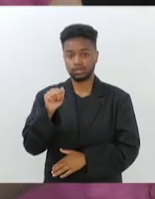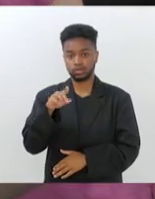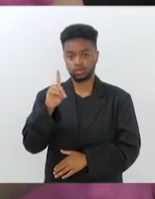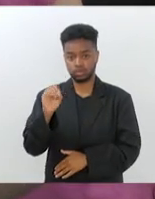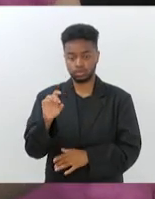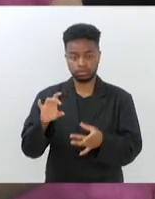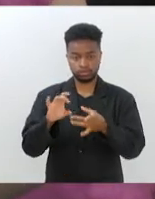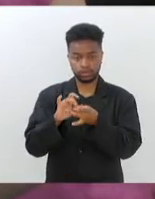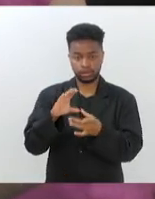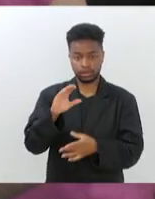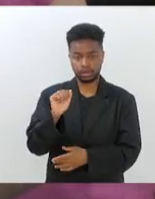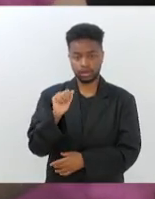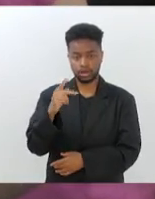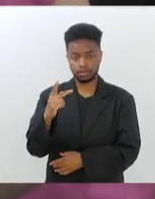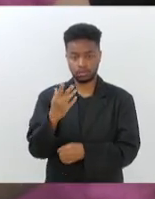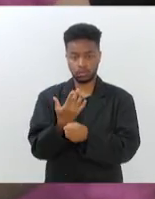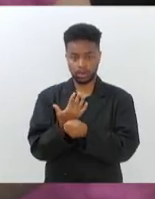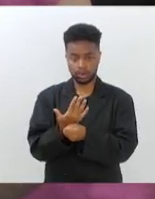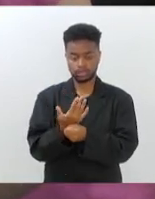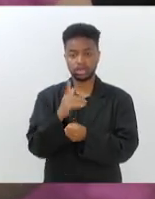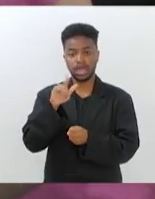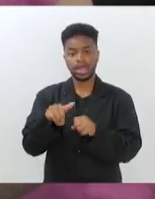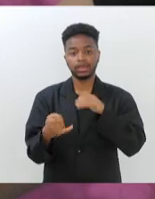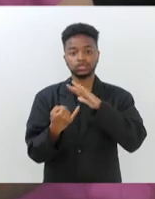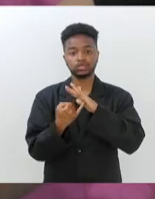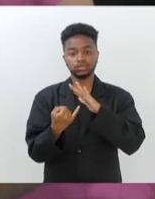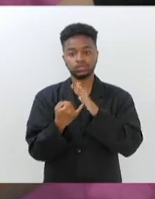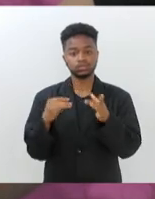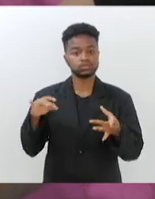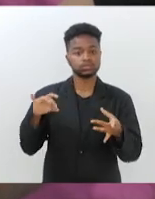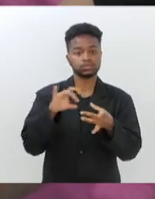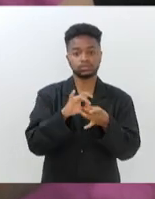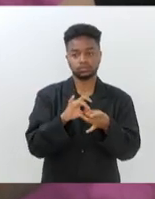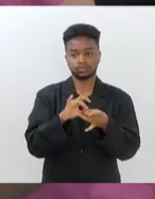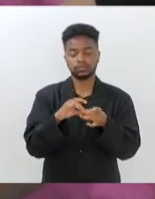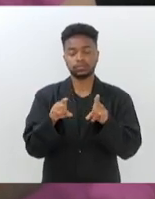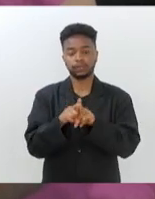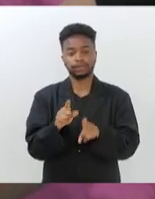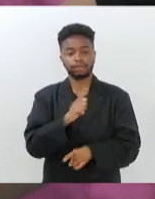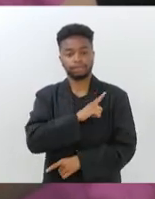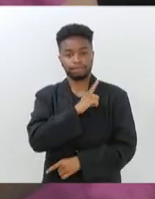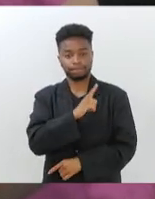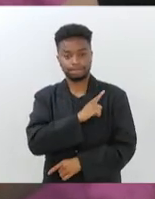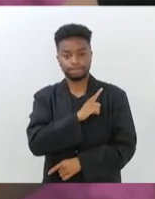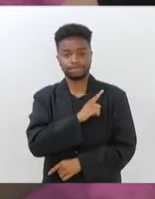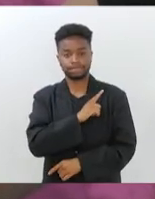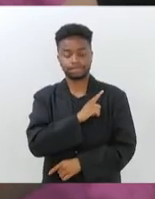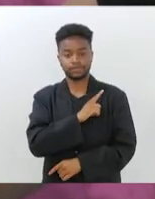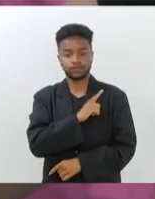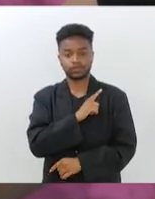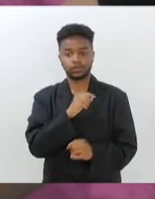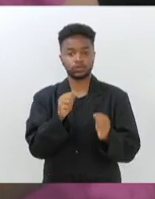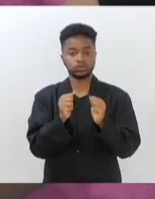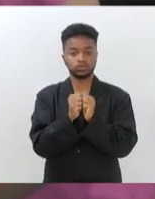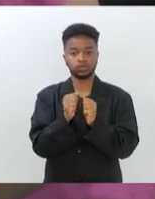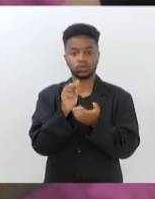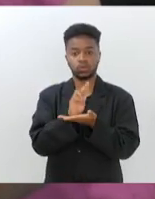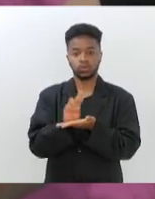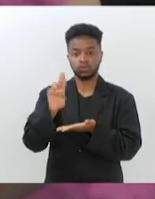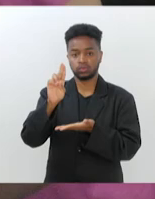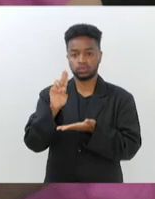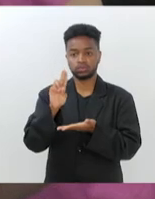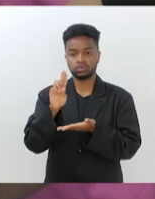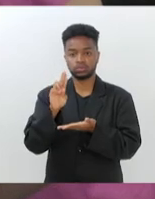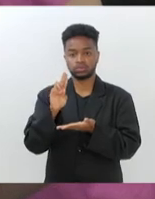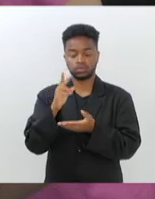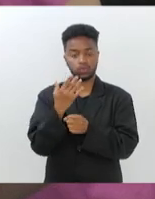werge é uma instituição que tá subordinada e gerenciada pela Universidade do Estado do